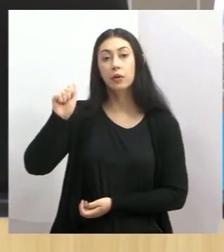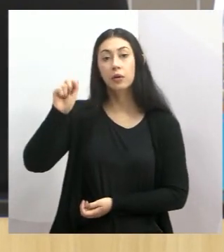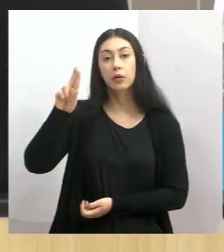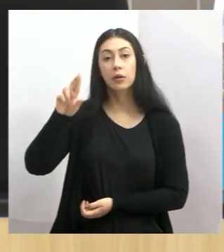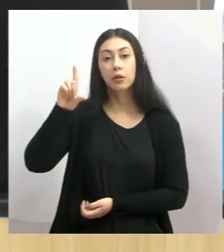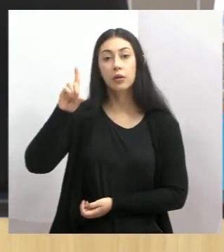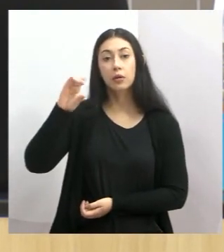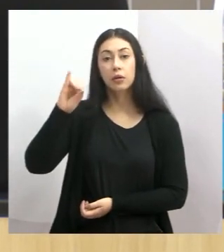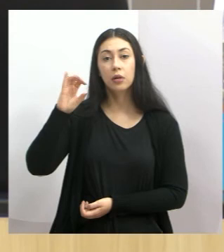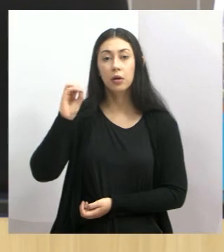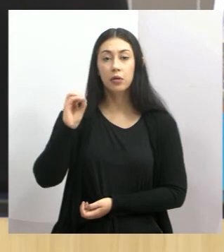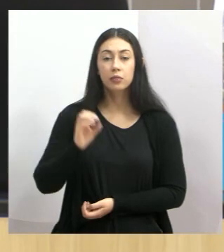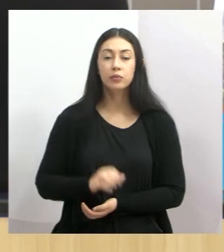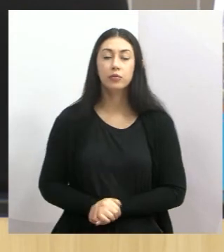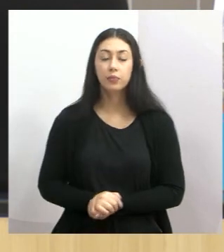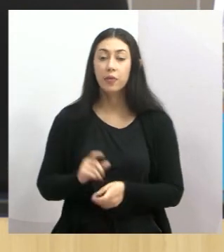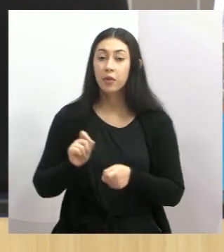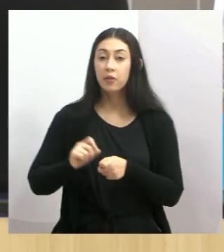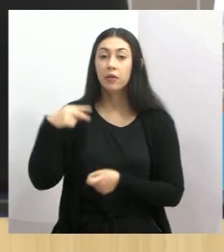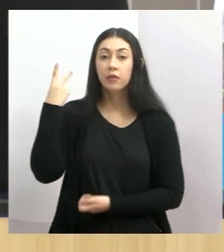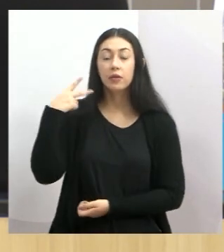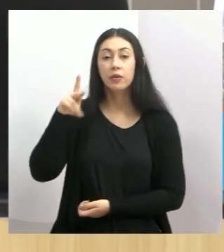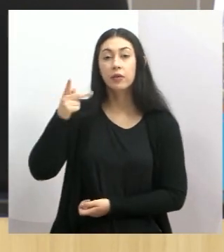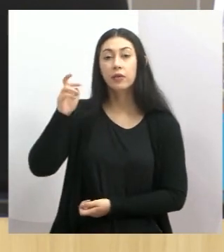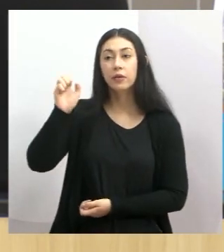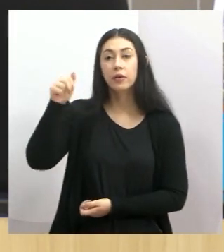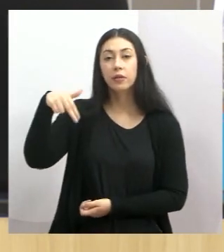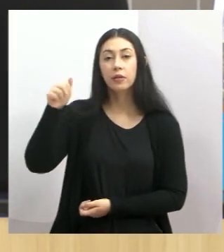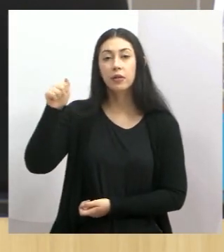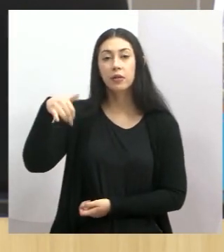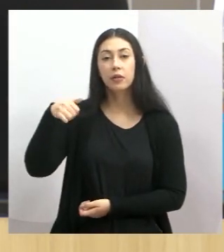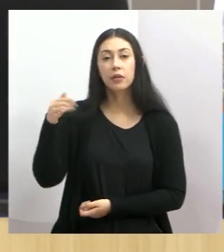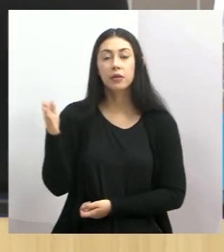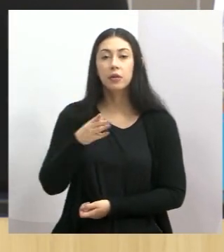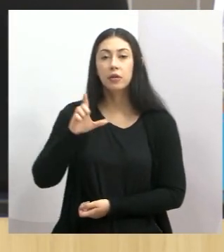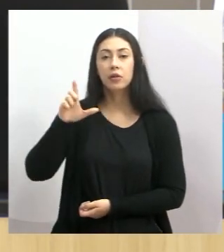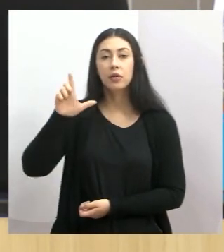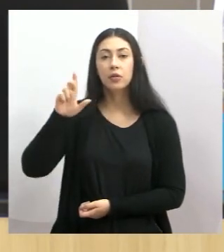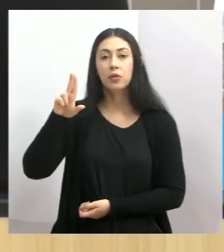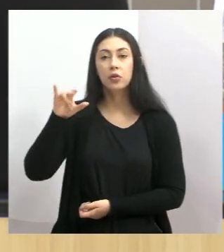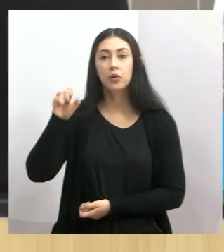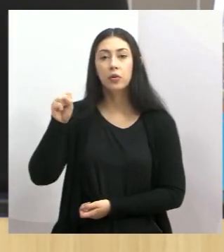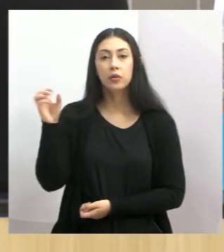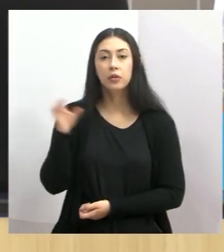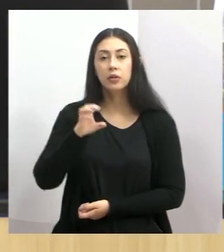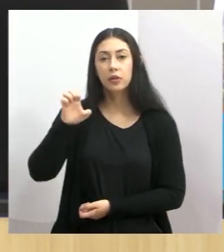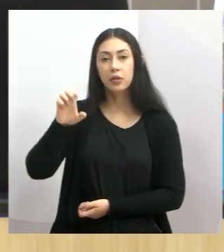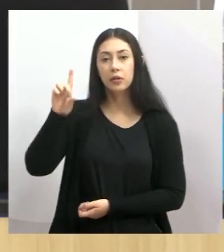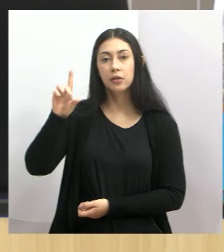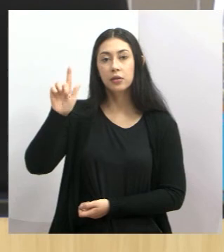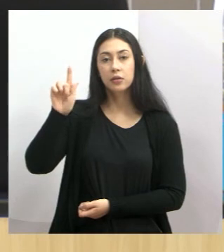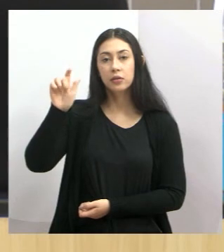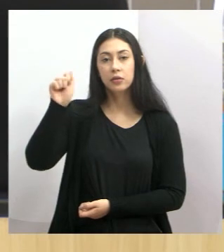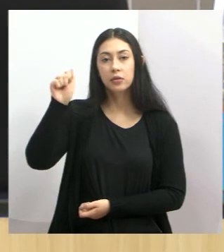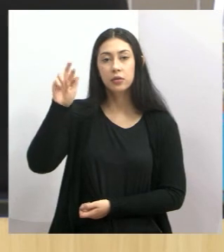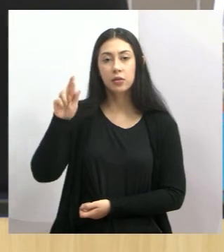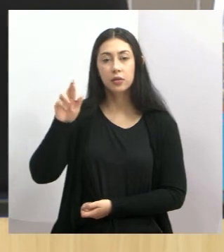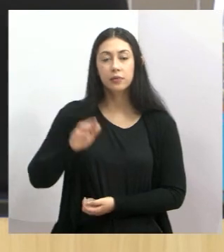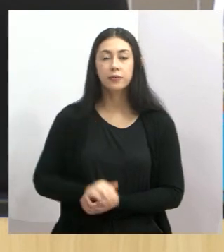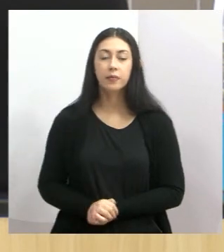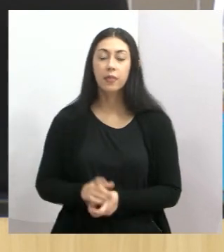de volta formulado pelos vereadores Ernani Barreto Luiz Flávio Dias Edgar Sasaki o